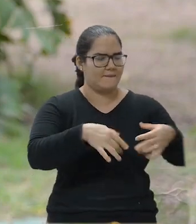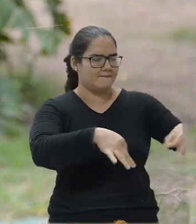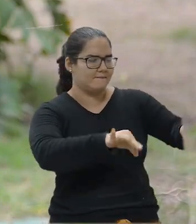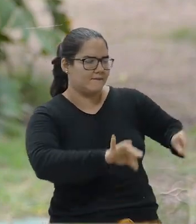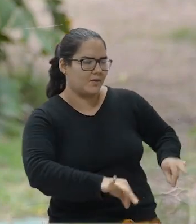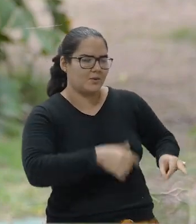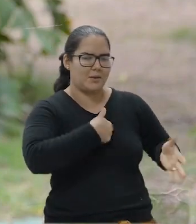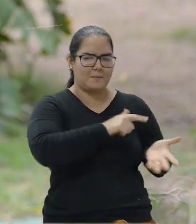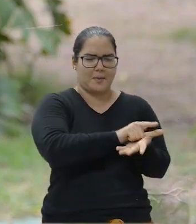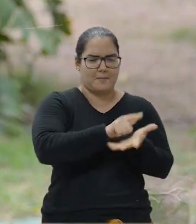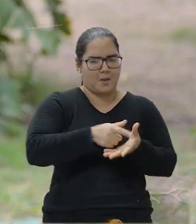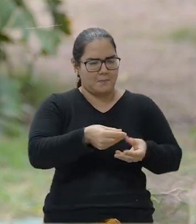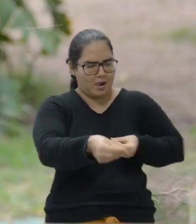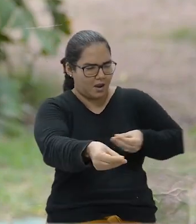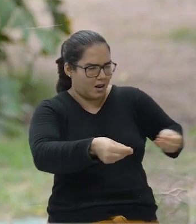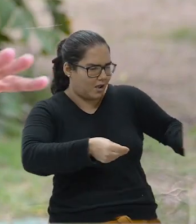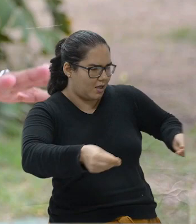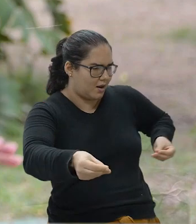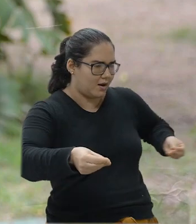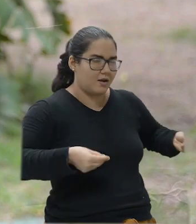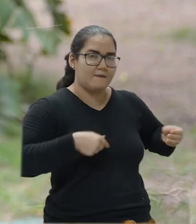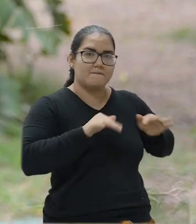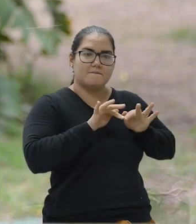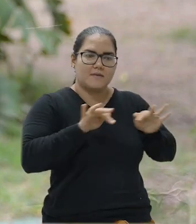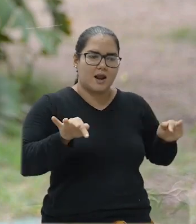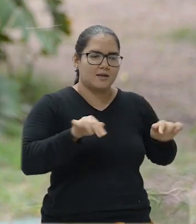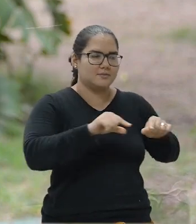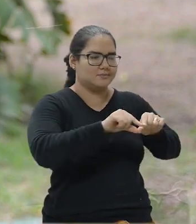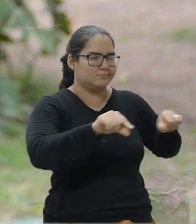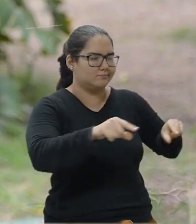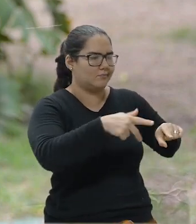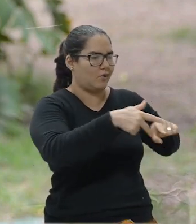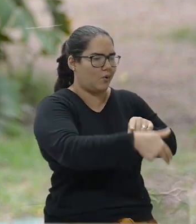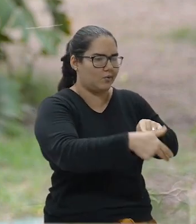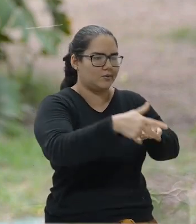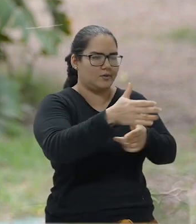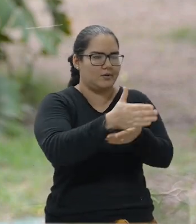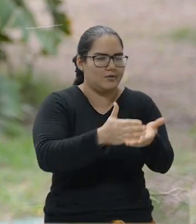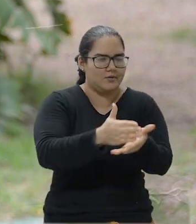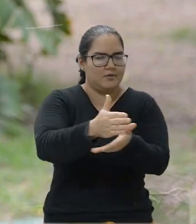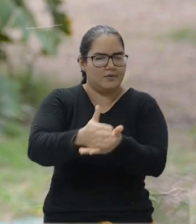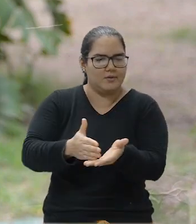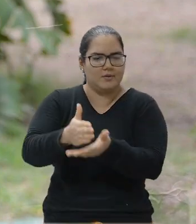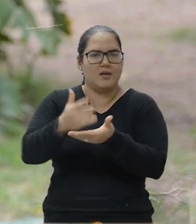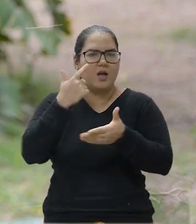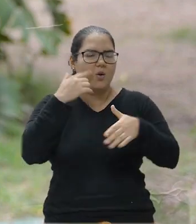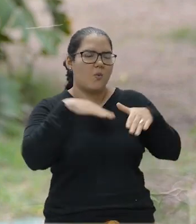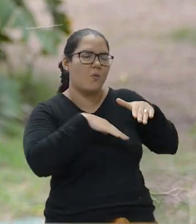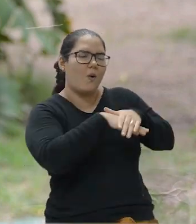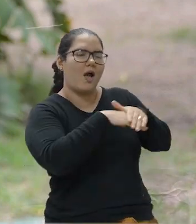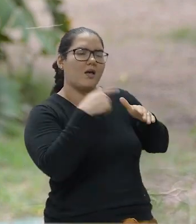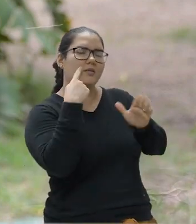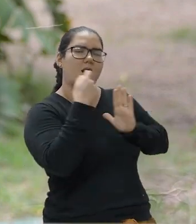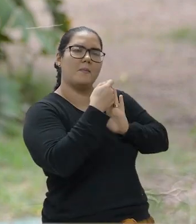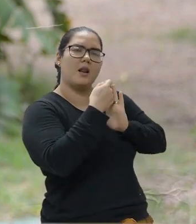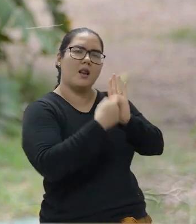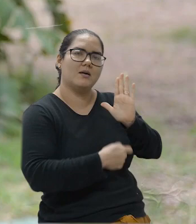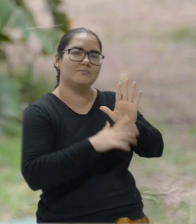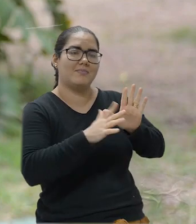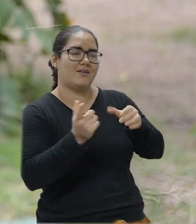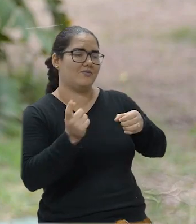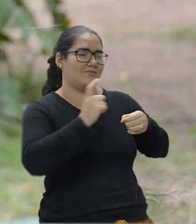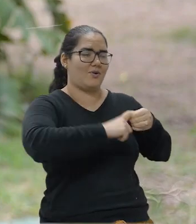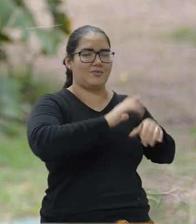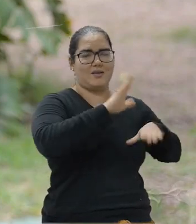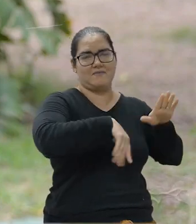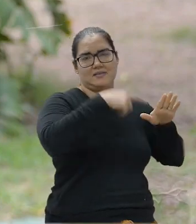blocos, folhas soltas, toda sorte de papéis com frases só começadas. Guardei para depois completar a escrita, mas